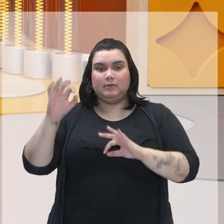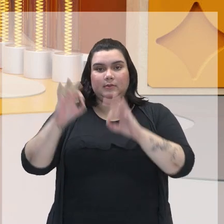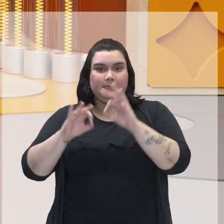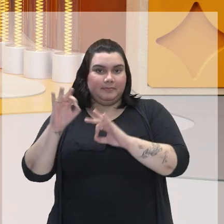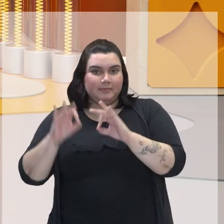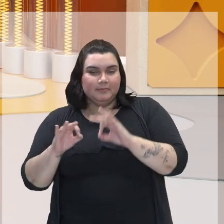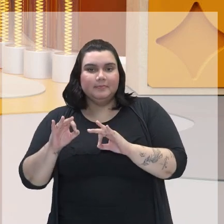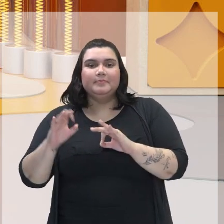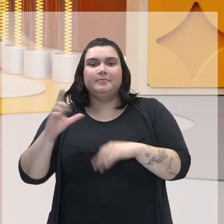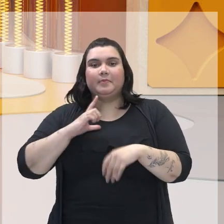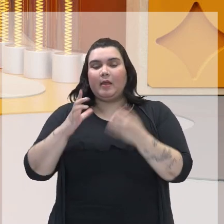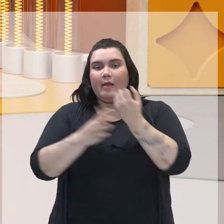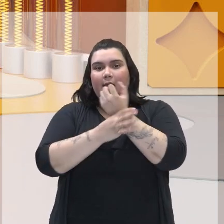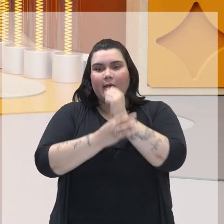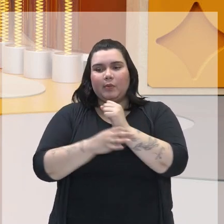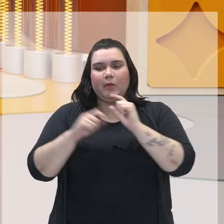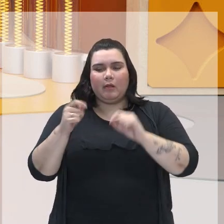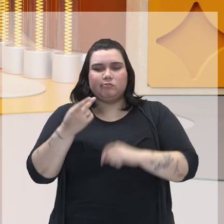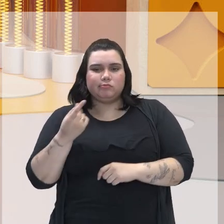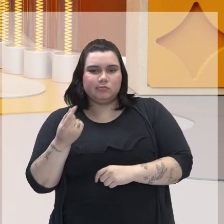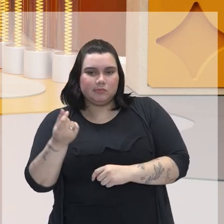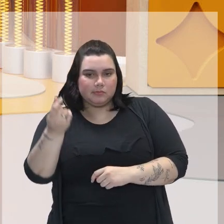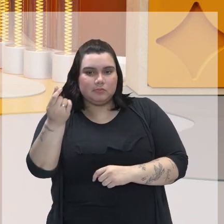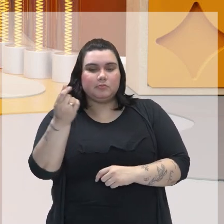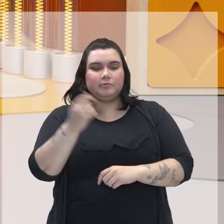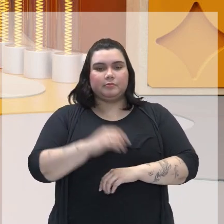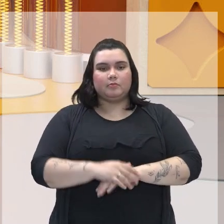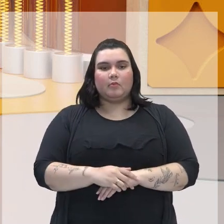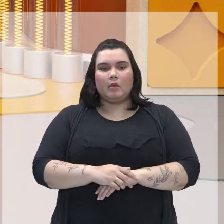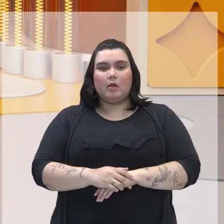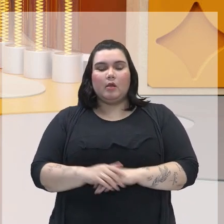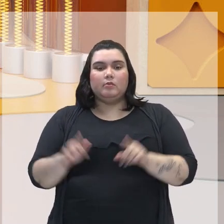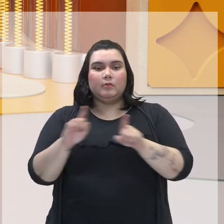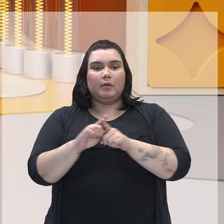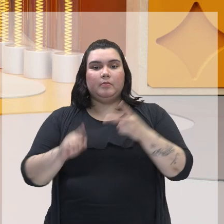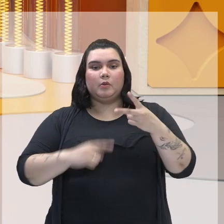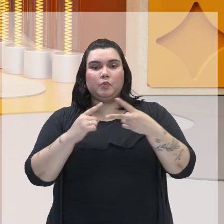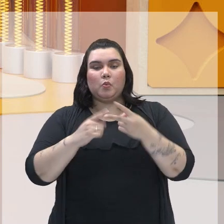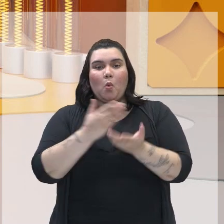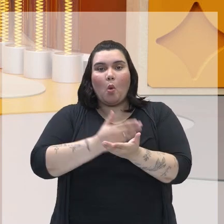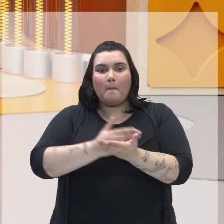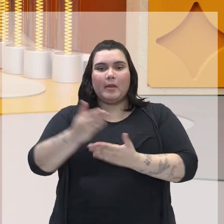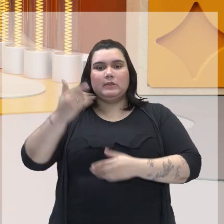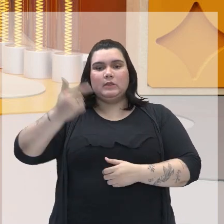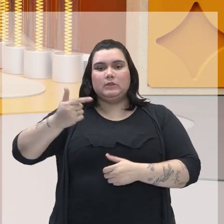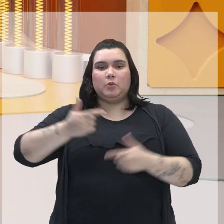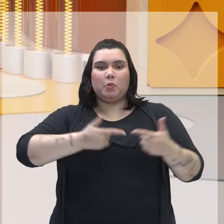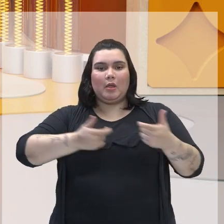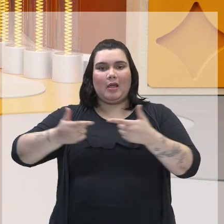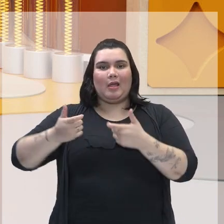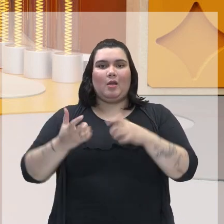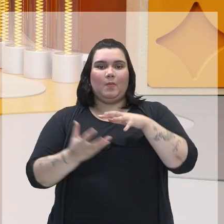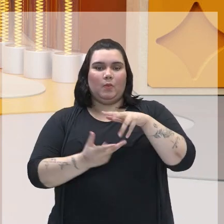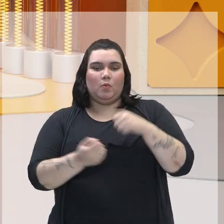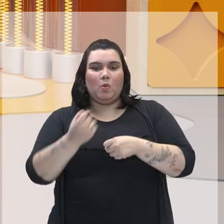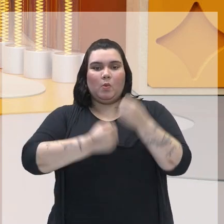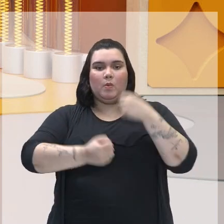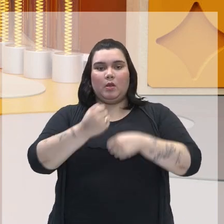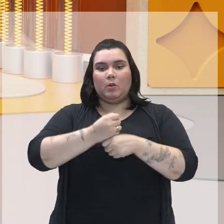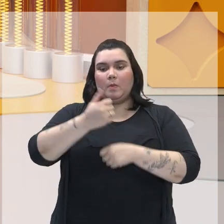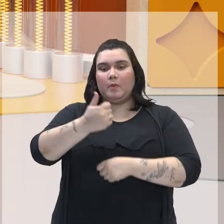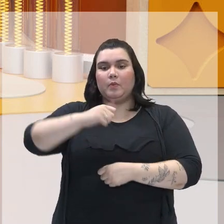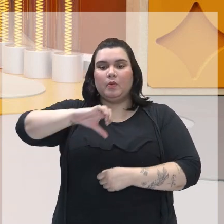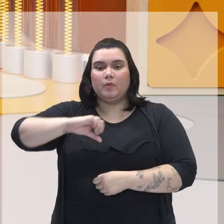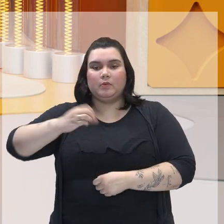vulcanização garantia mais durabilidade. Além disso, vamos ter o início da Segunda Guerra Mundial, em 1939, que vai fazer com